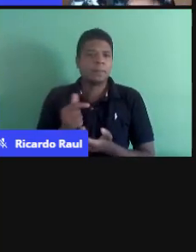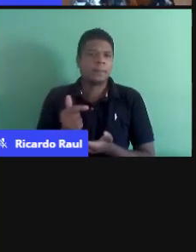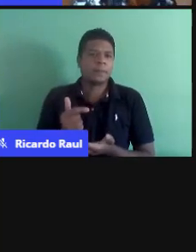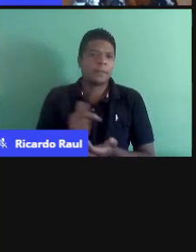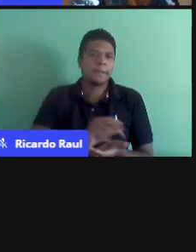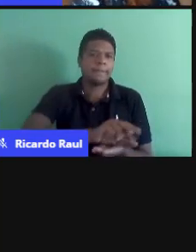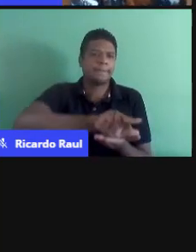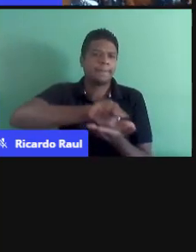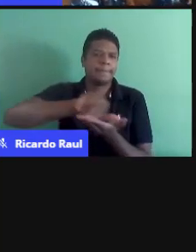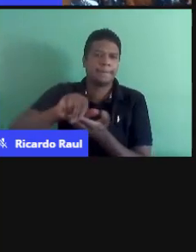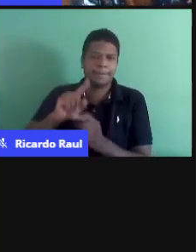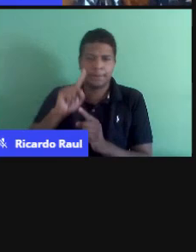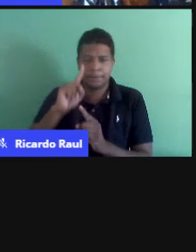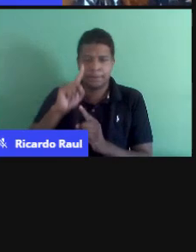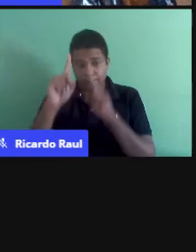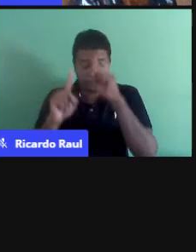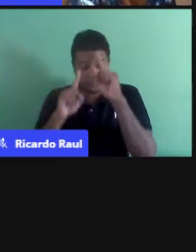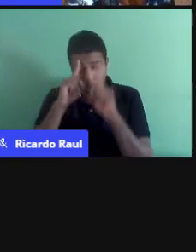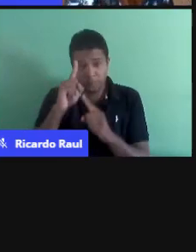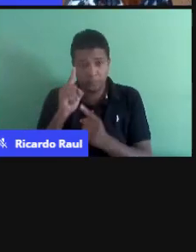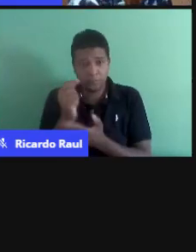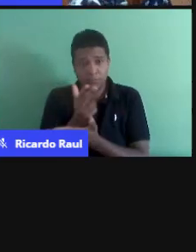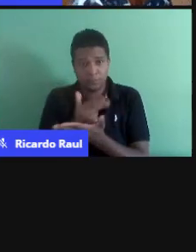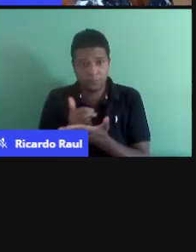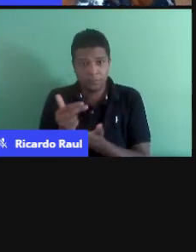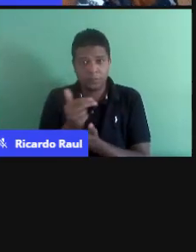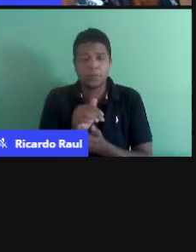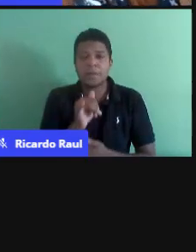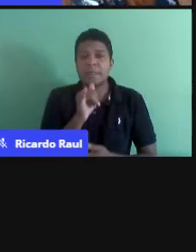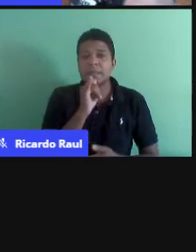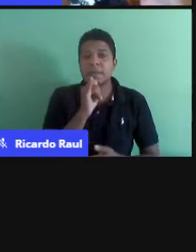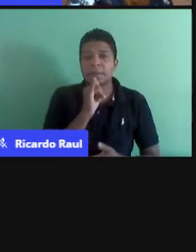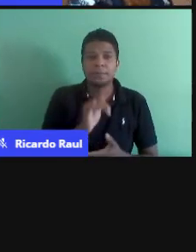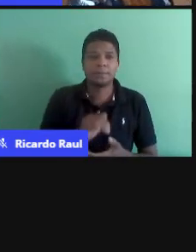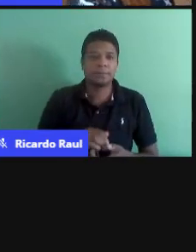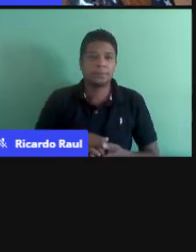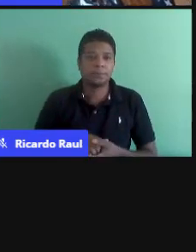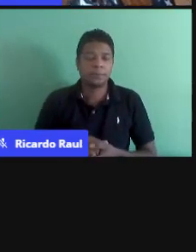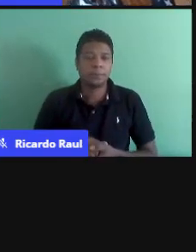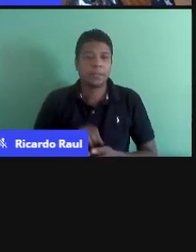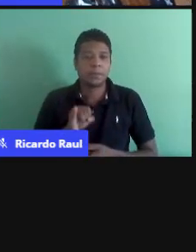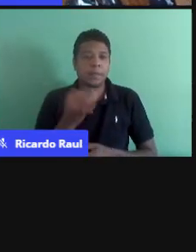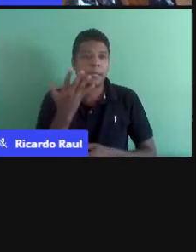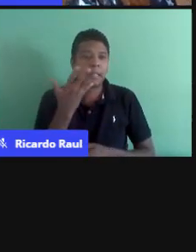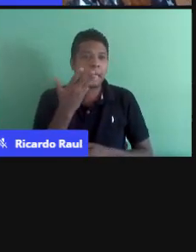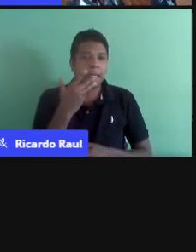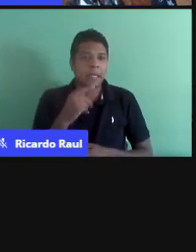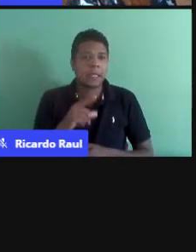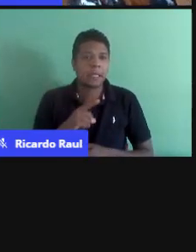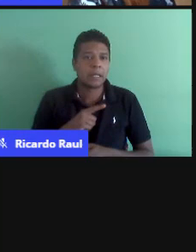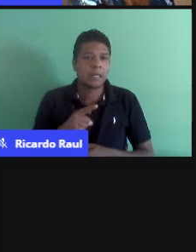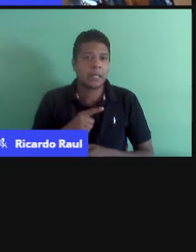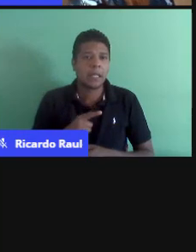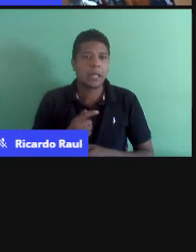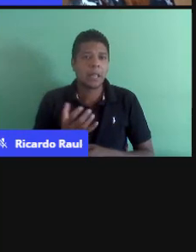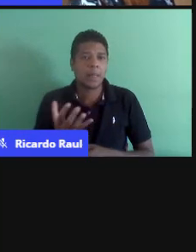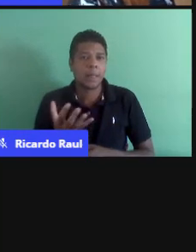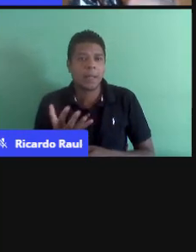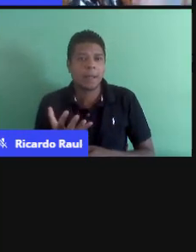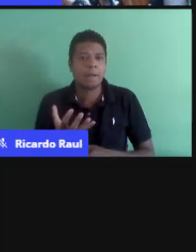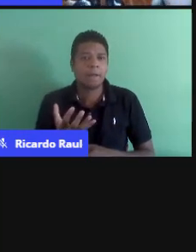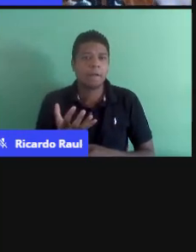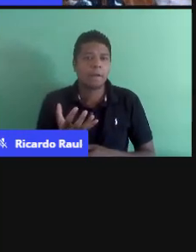de criar situações para os desenhos. Então, por exemplo, se uma criança ela tem a tendência a fazer